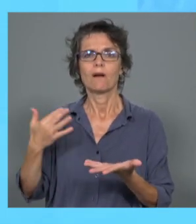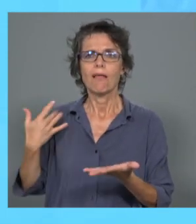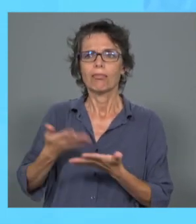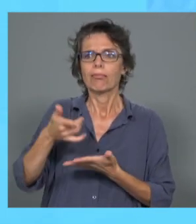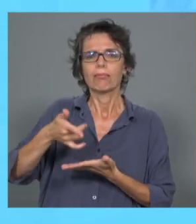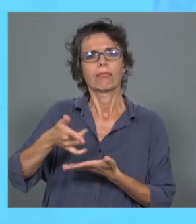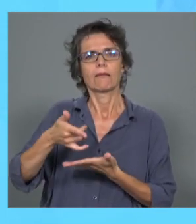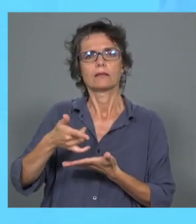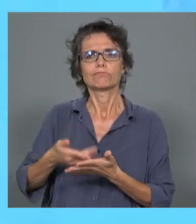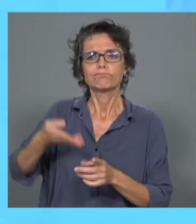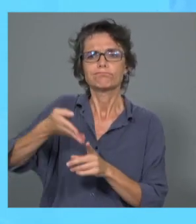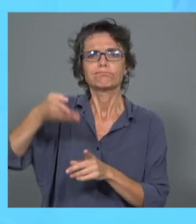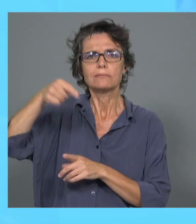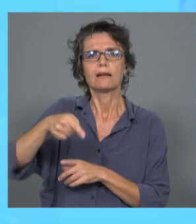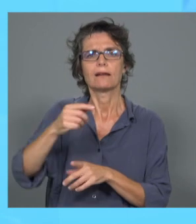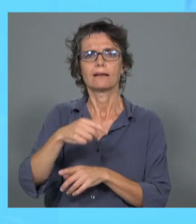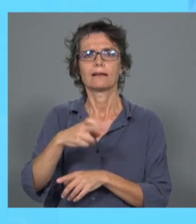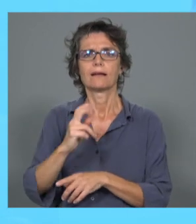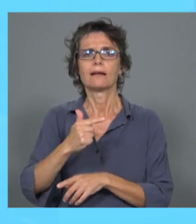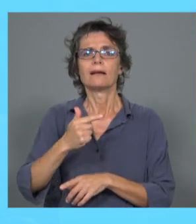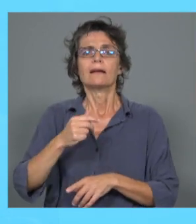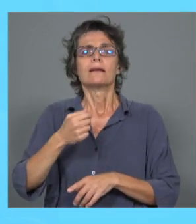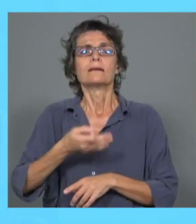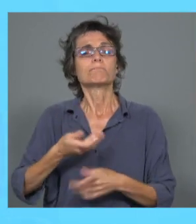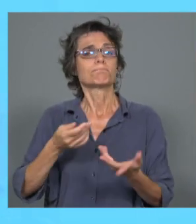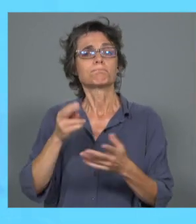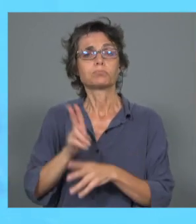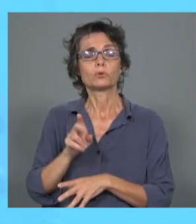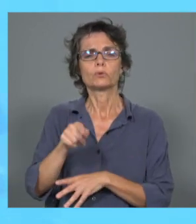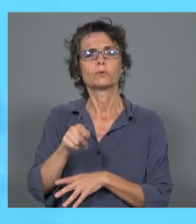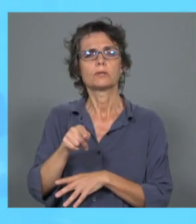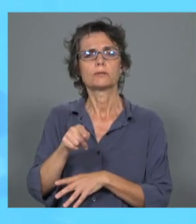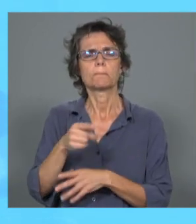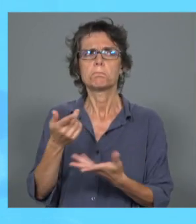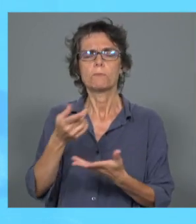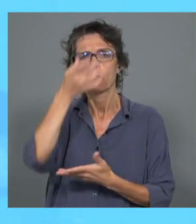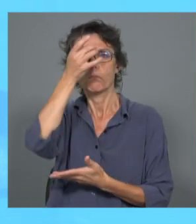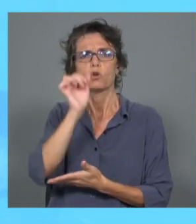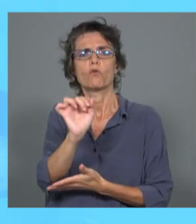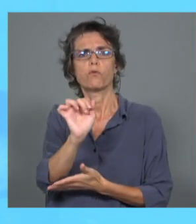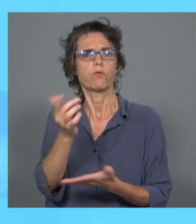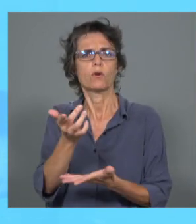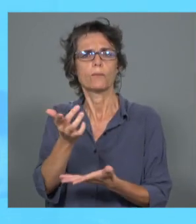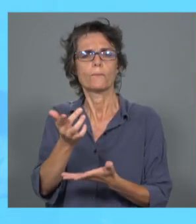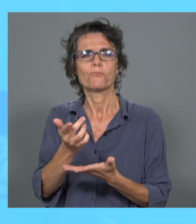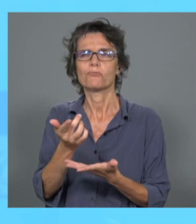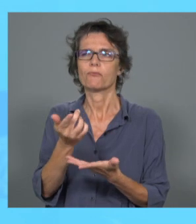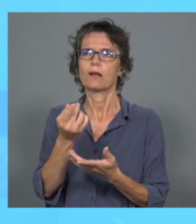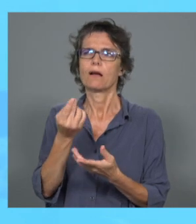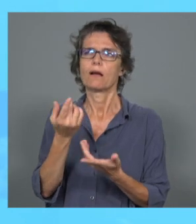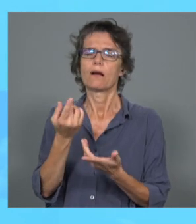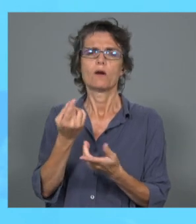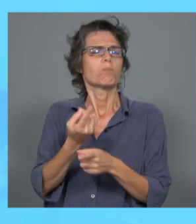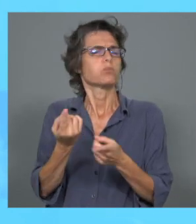presença contínua aqui na RTP2. No seu entender, qual é a originalidade, digamos assim,